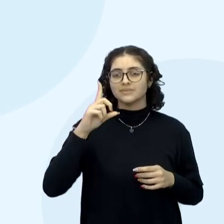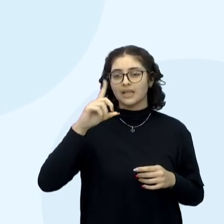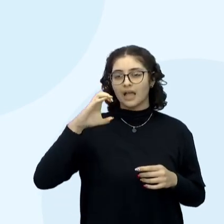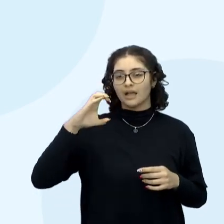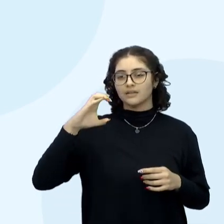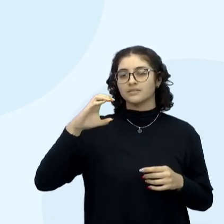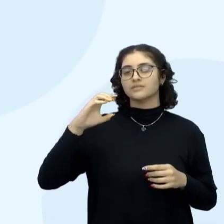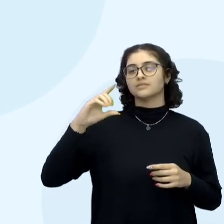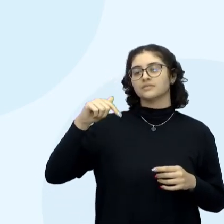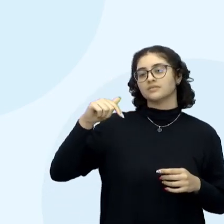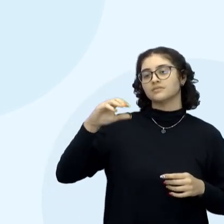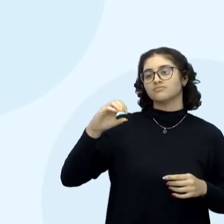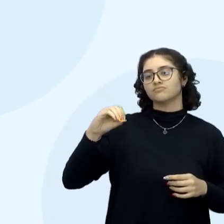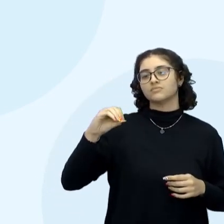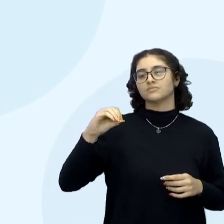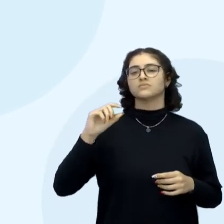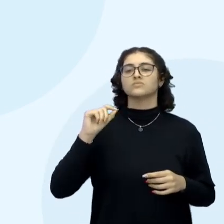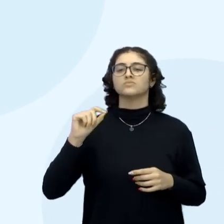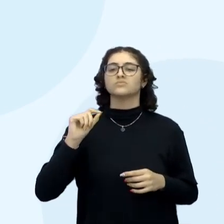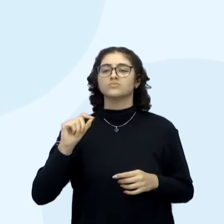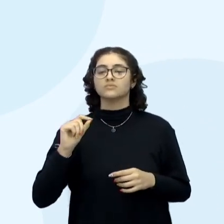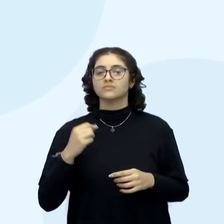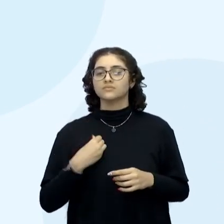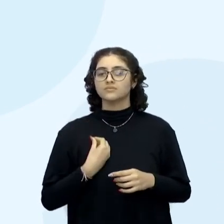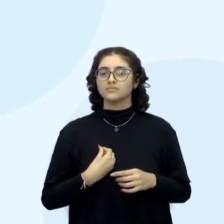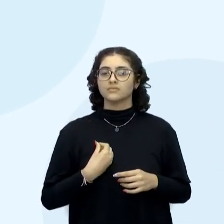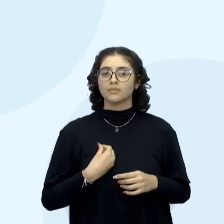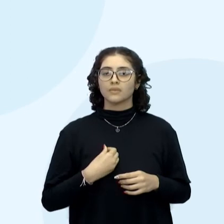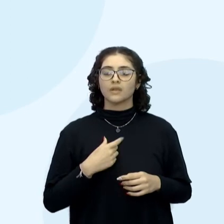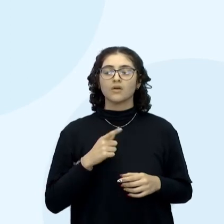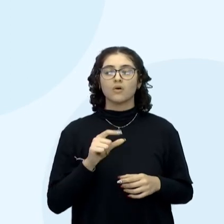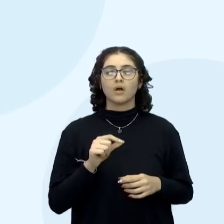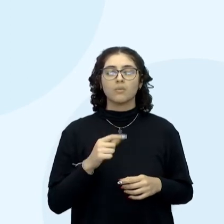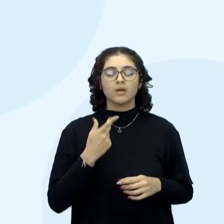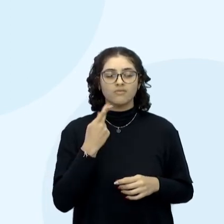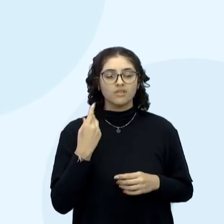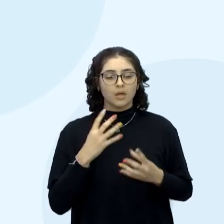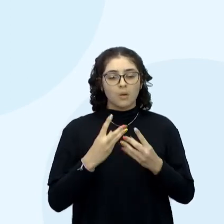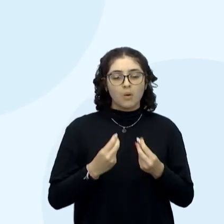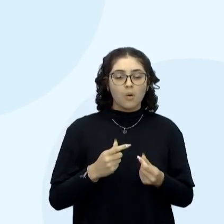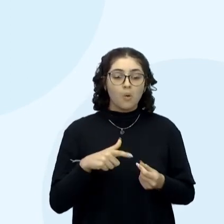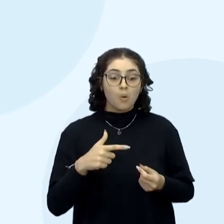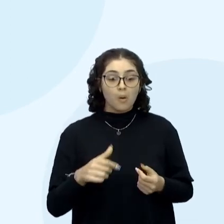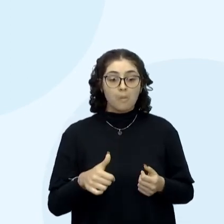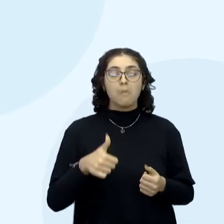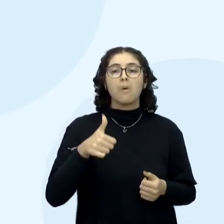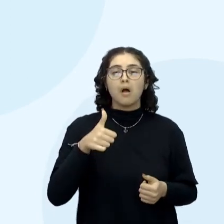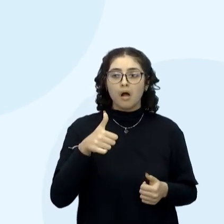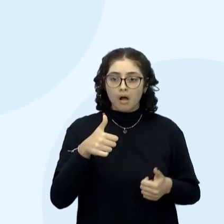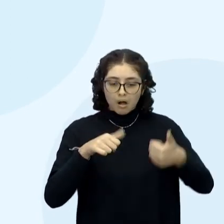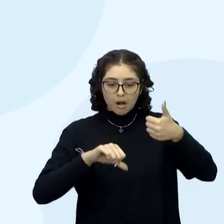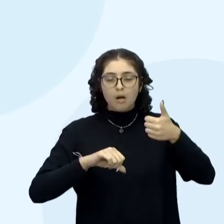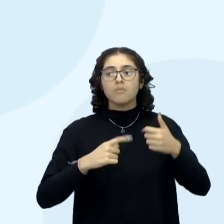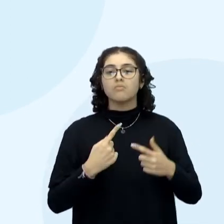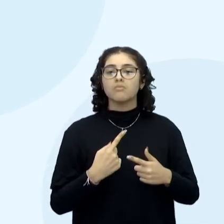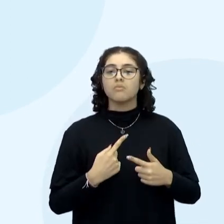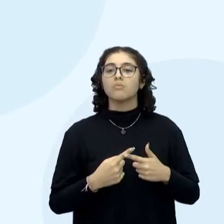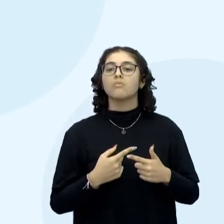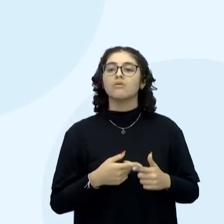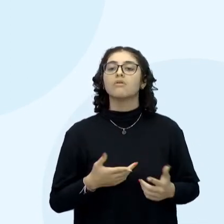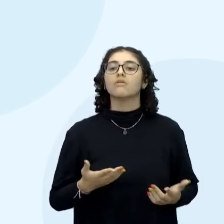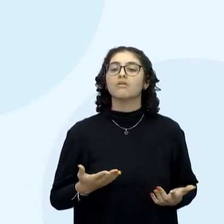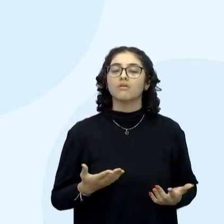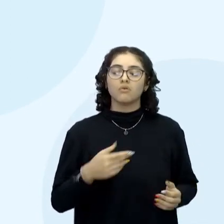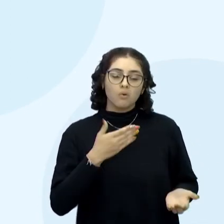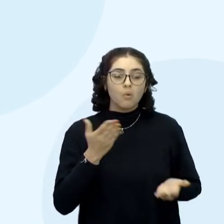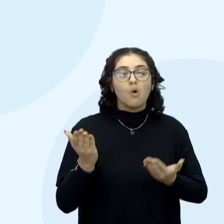seguinte: o que torna algumas vidas mais nuas do que outras? Que interesses estão por trás de